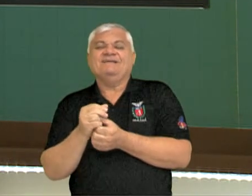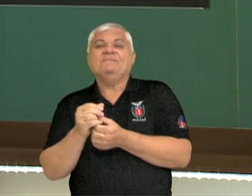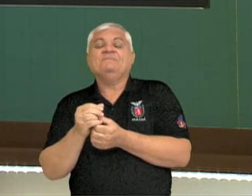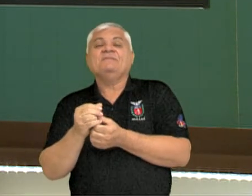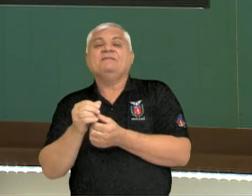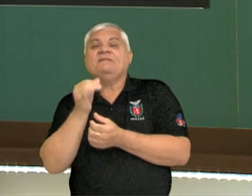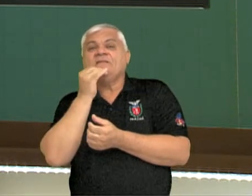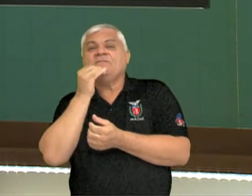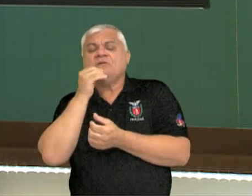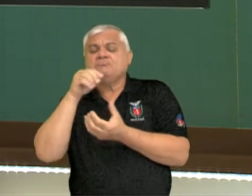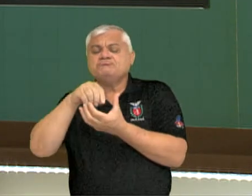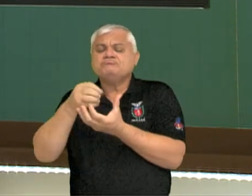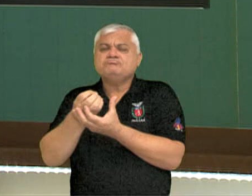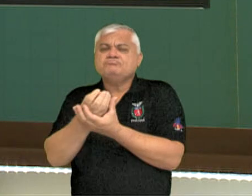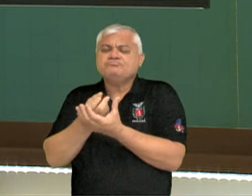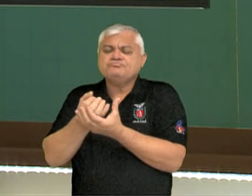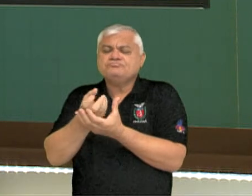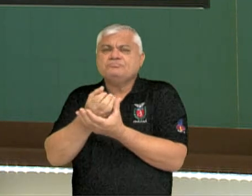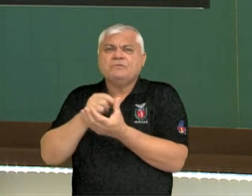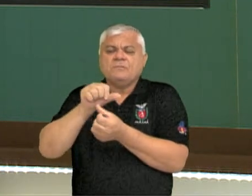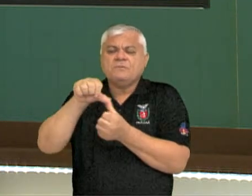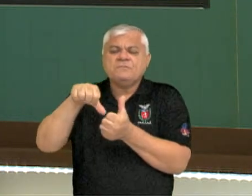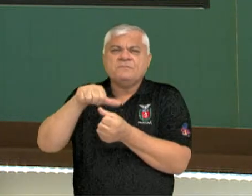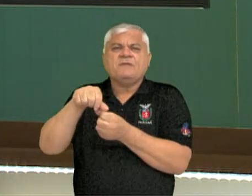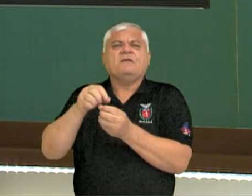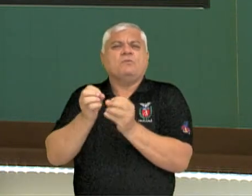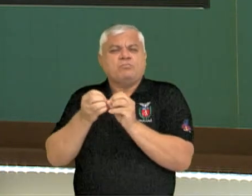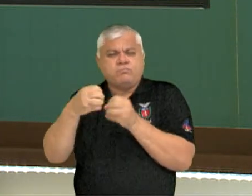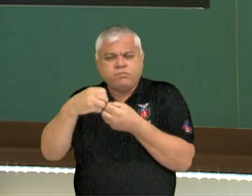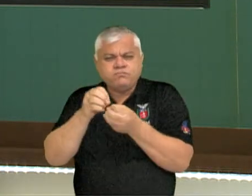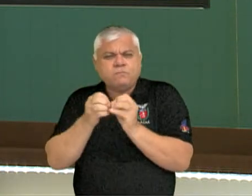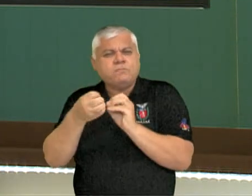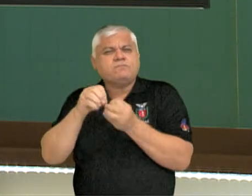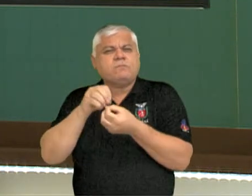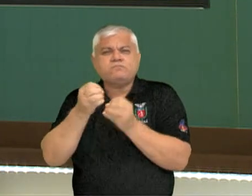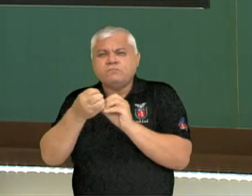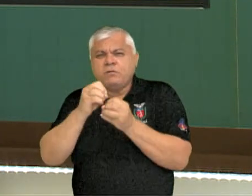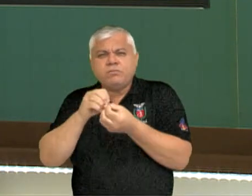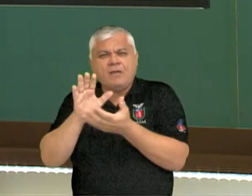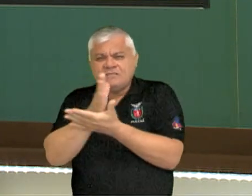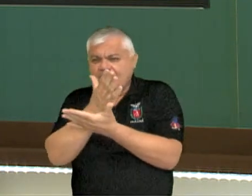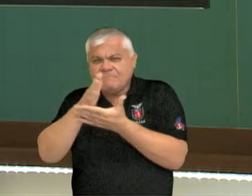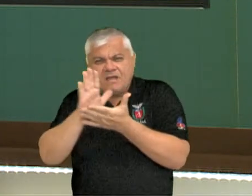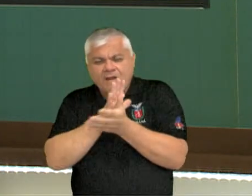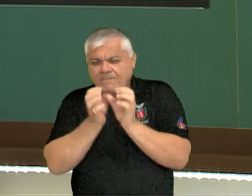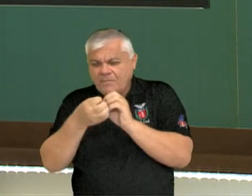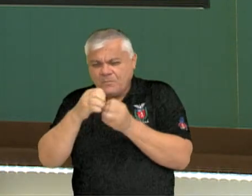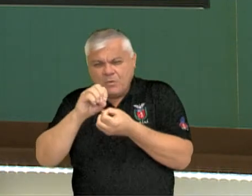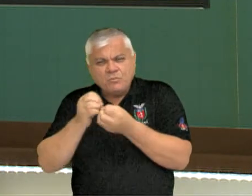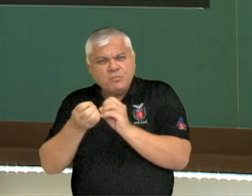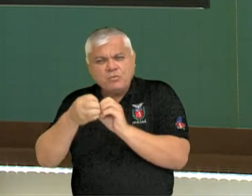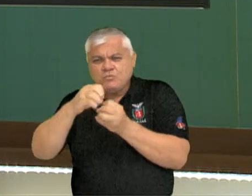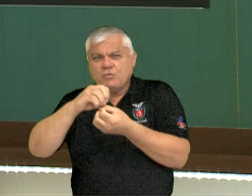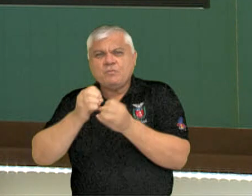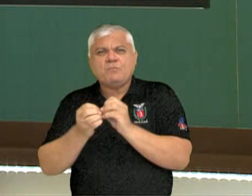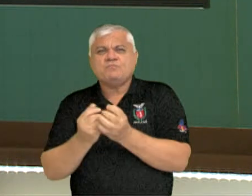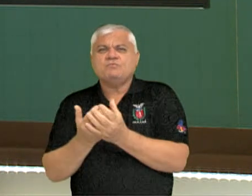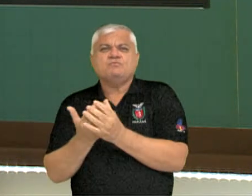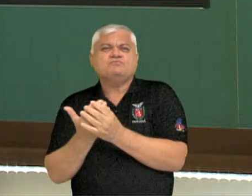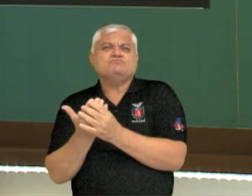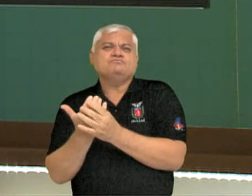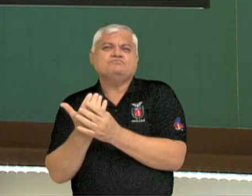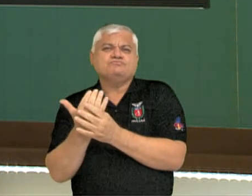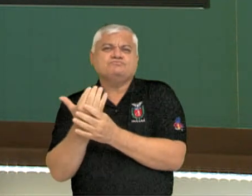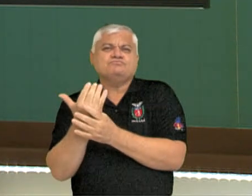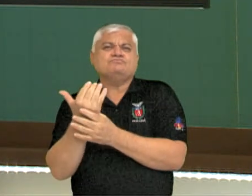2N. Desenvolvendo por mitose, continuam inúmeras divisões celulares mitóticas para o crescimento, então, e